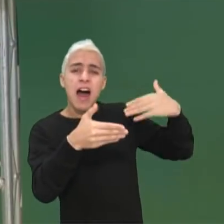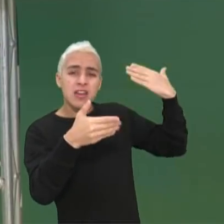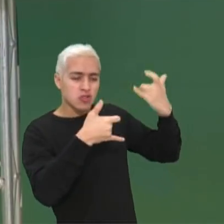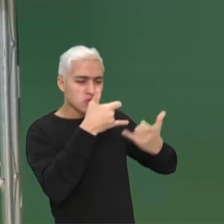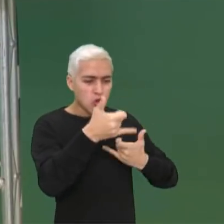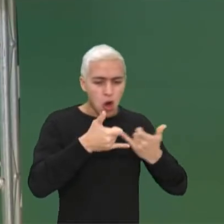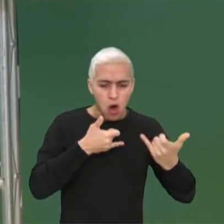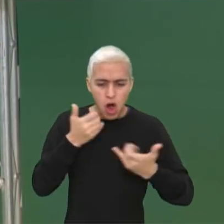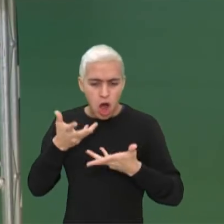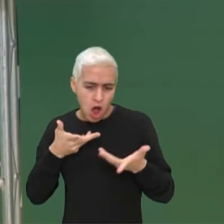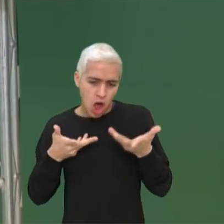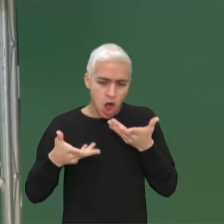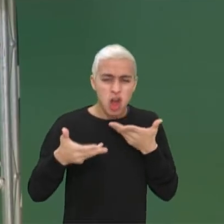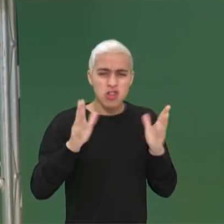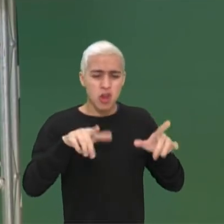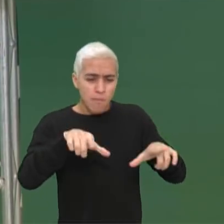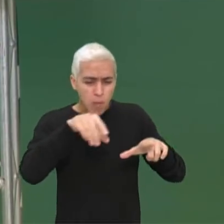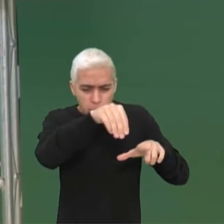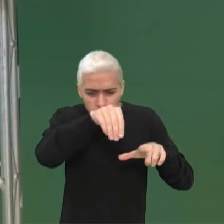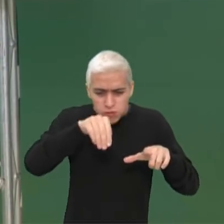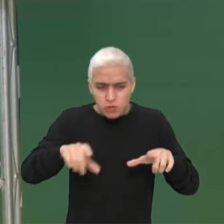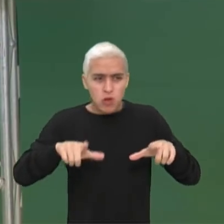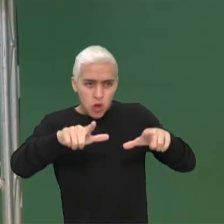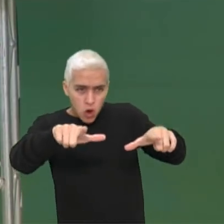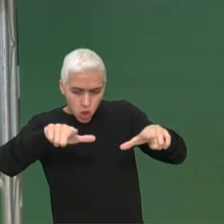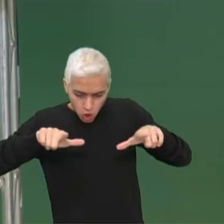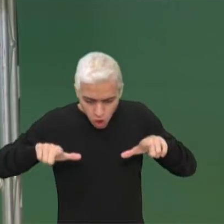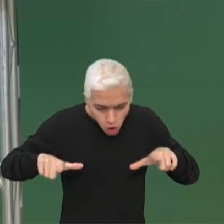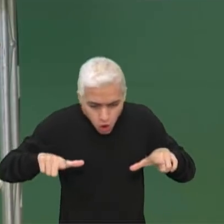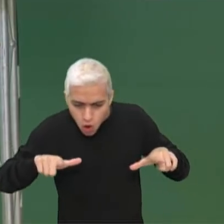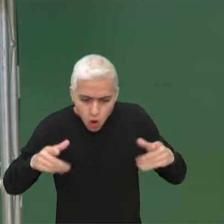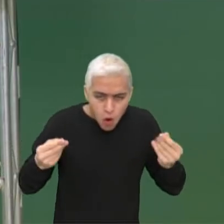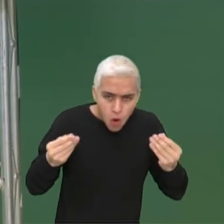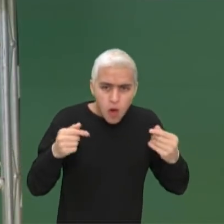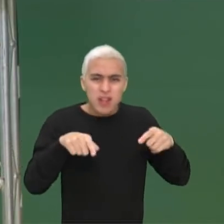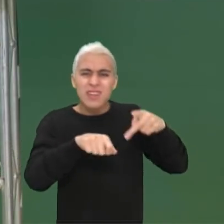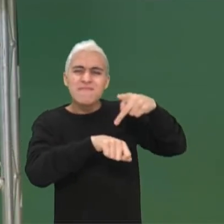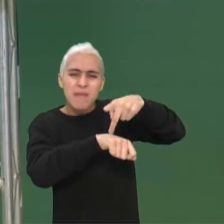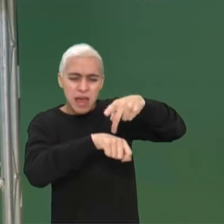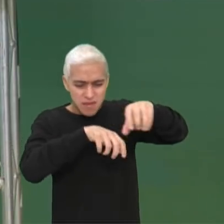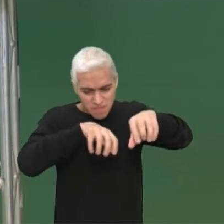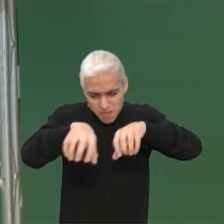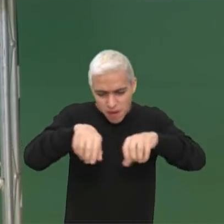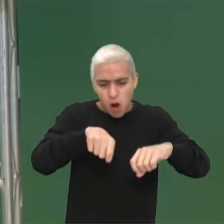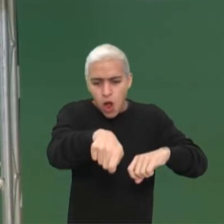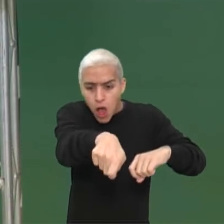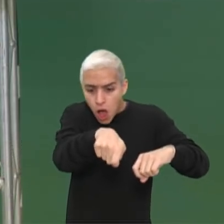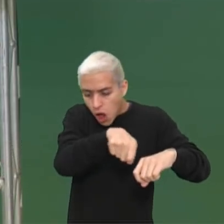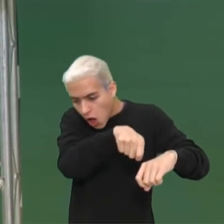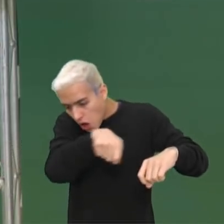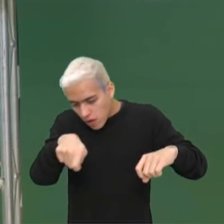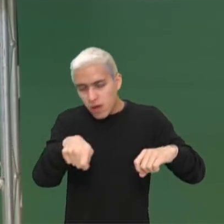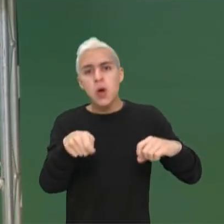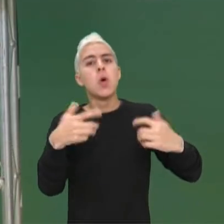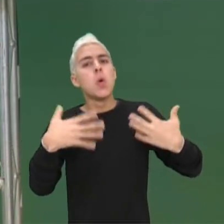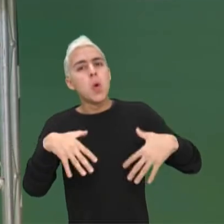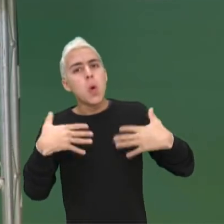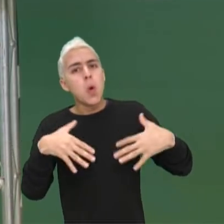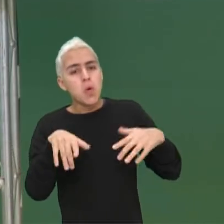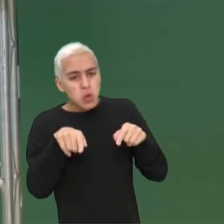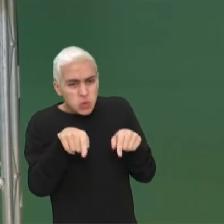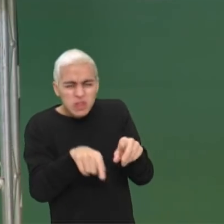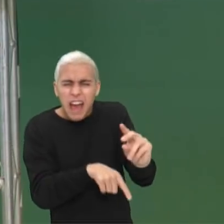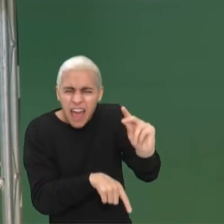praticavam jogos, já tinha jogo de tabuleiro, já, né, jogo riscado em pedra no chão. Então, para vocês verem como é um jogo antigo. Então,